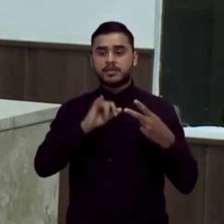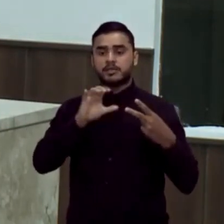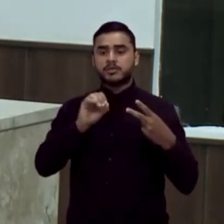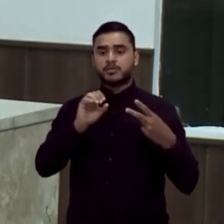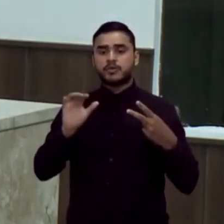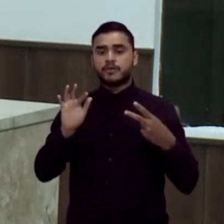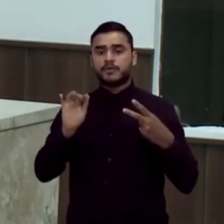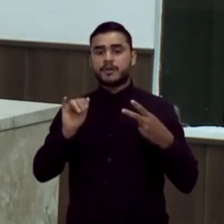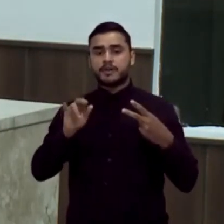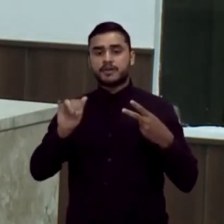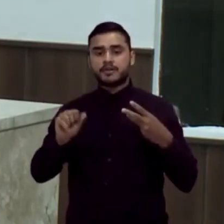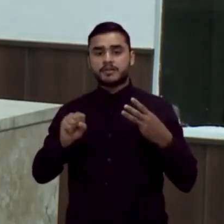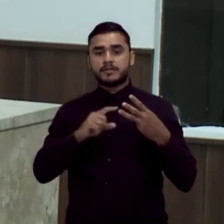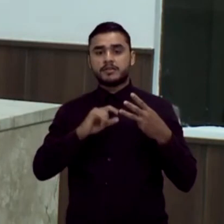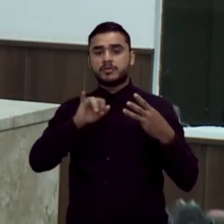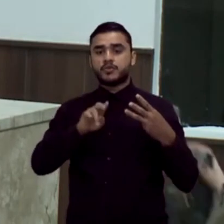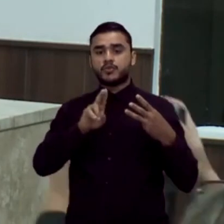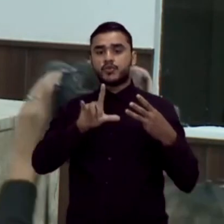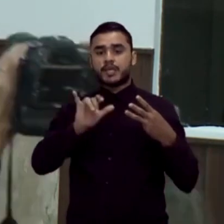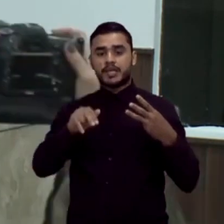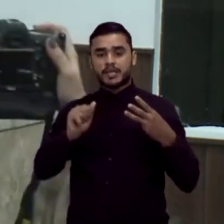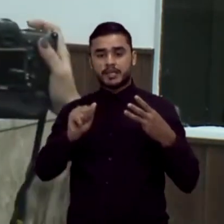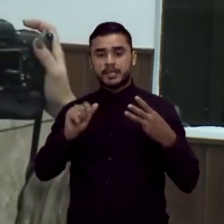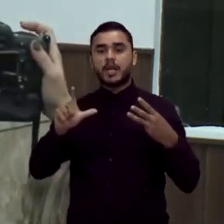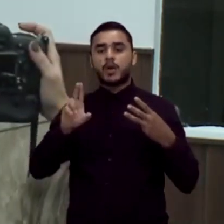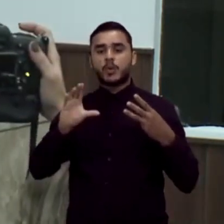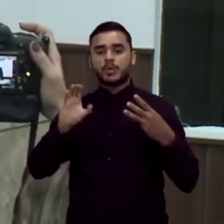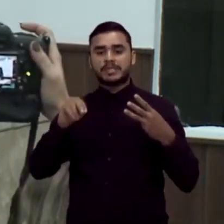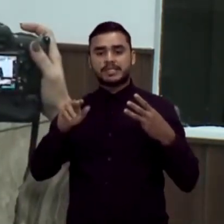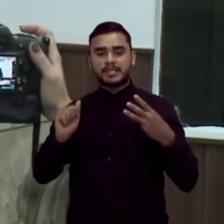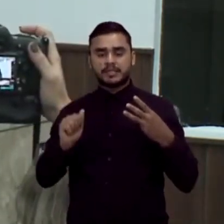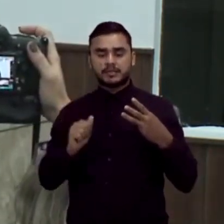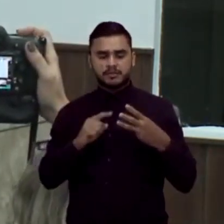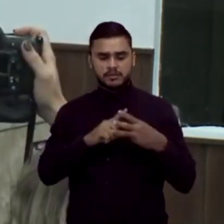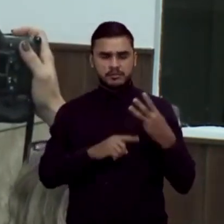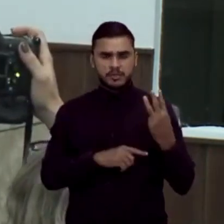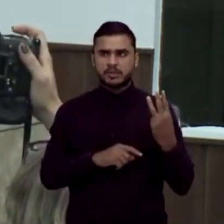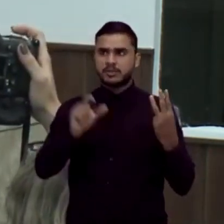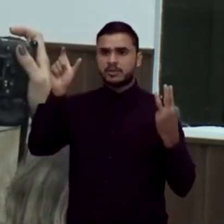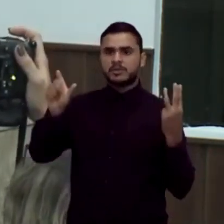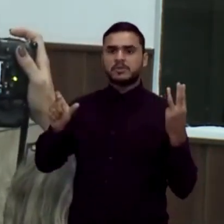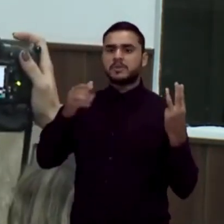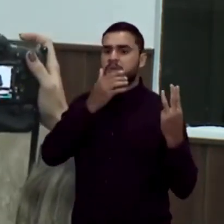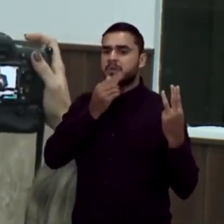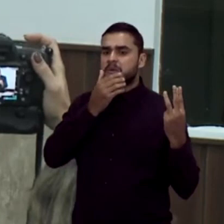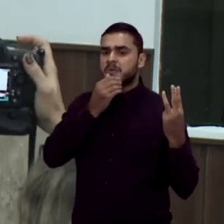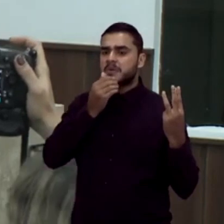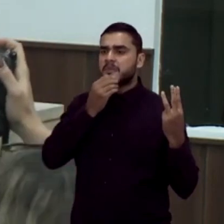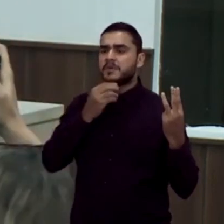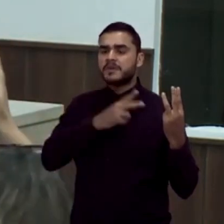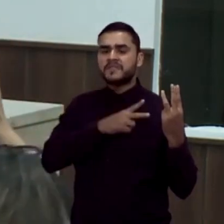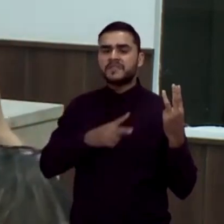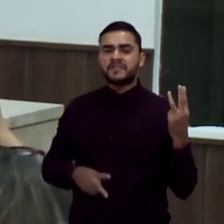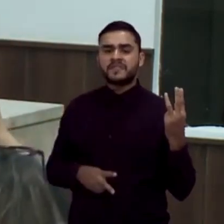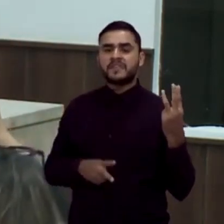Farias e Juliana Lucena. O vereador falou na tribuna,